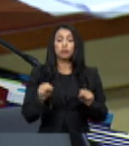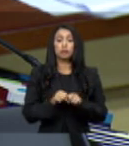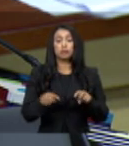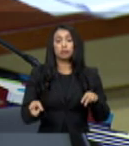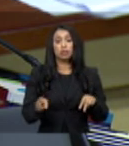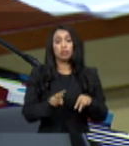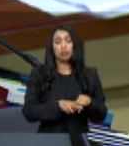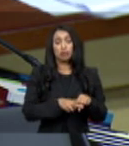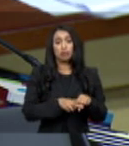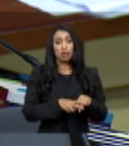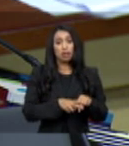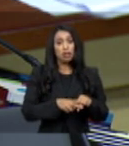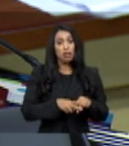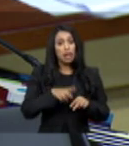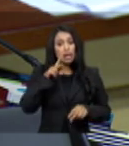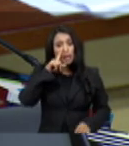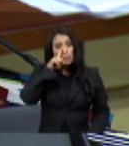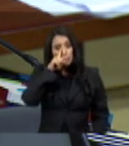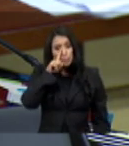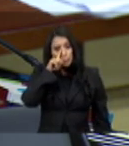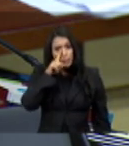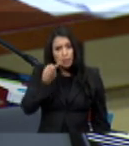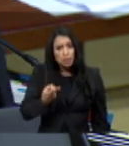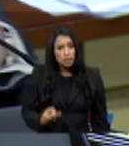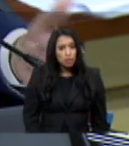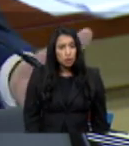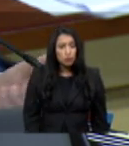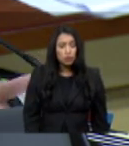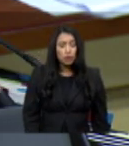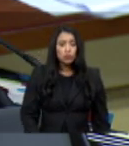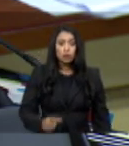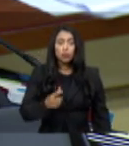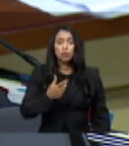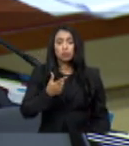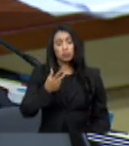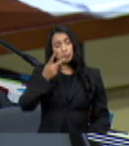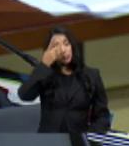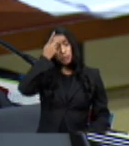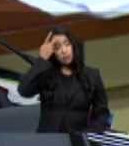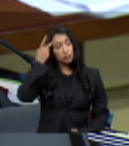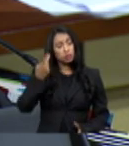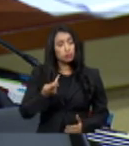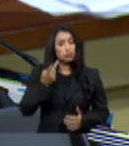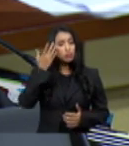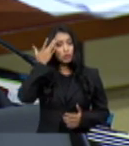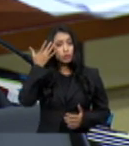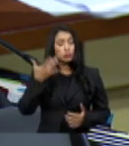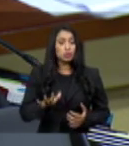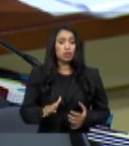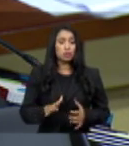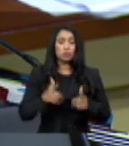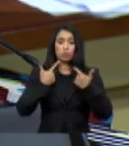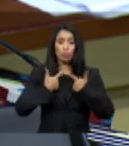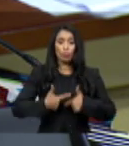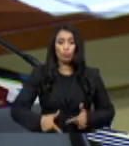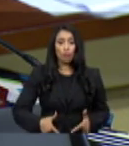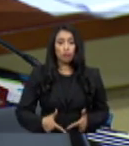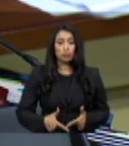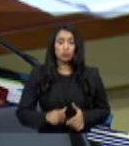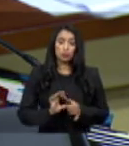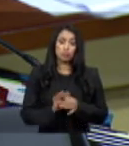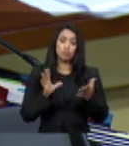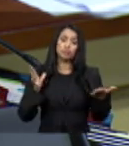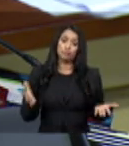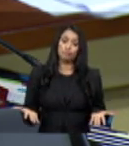oferecer a um imenso risco sanitário e pessoas não testadas é sendo liberado